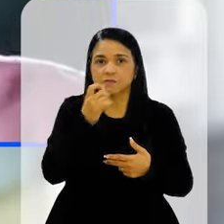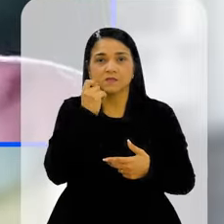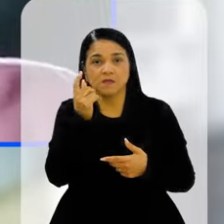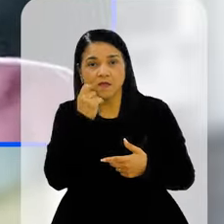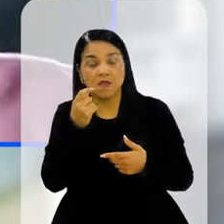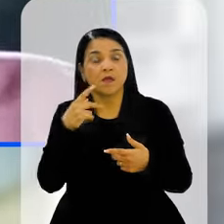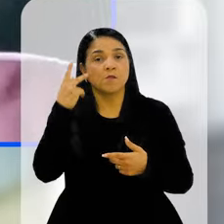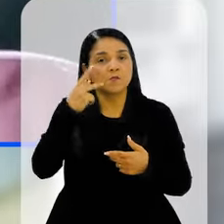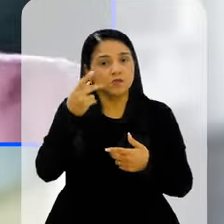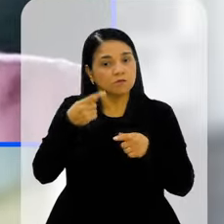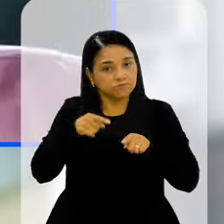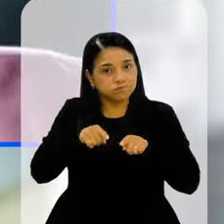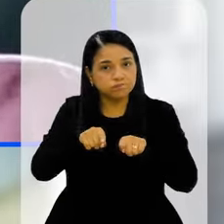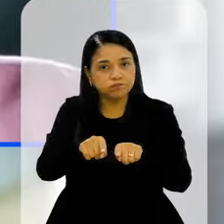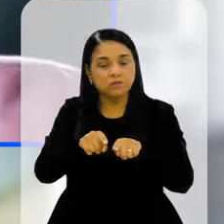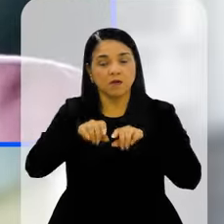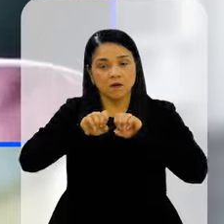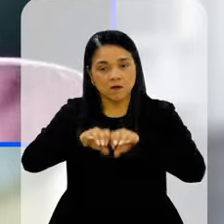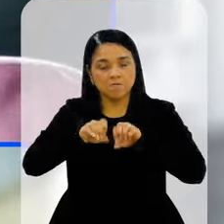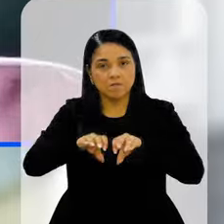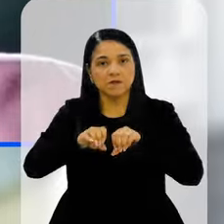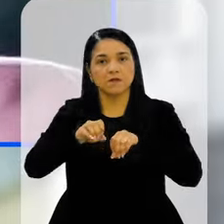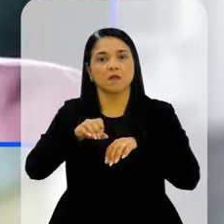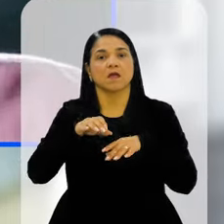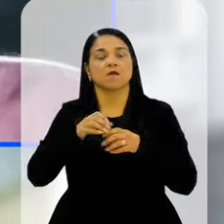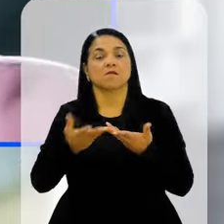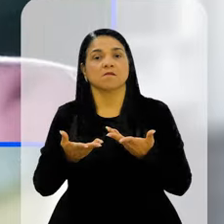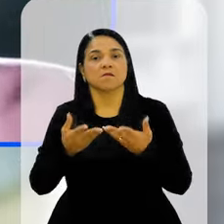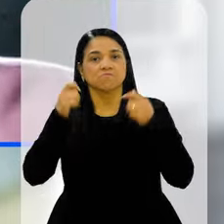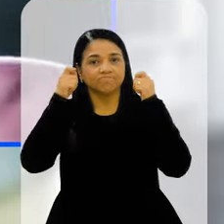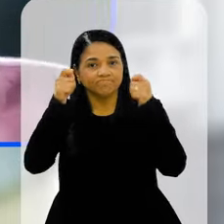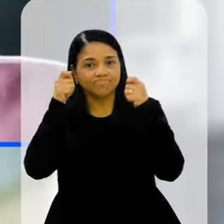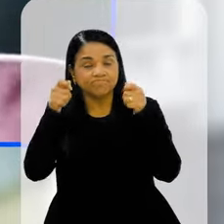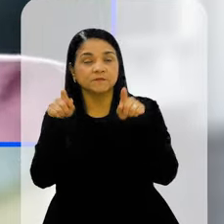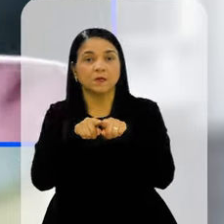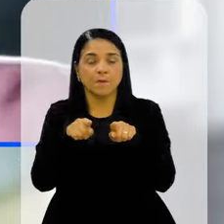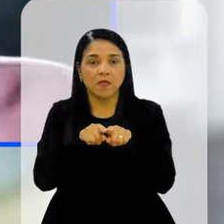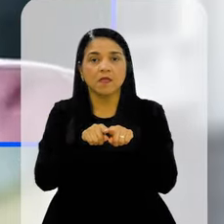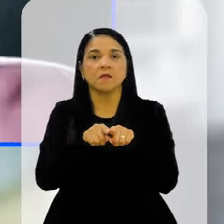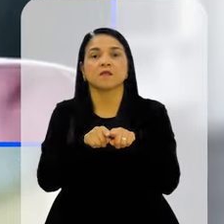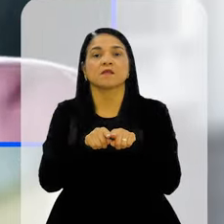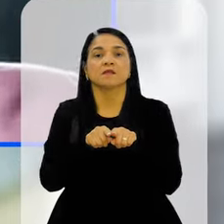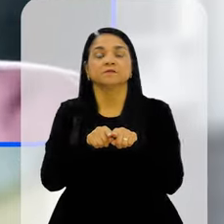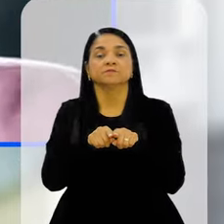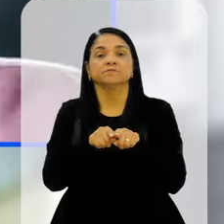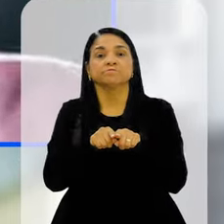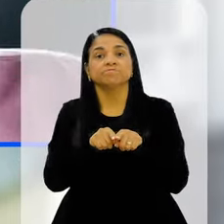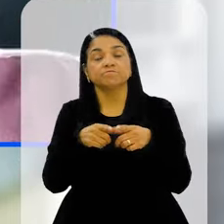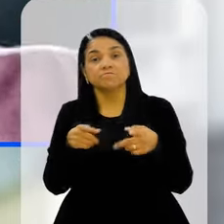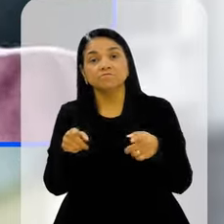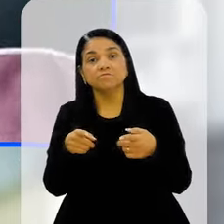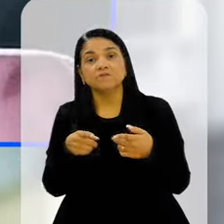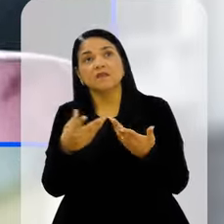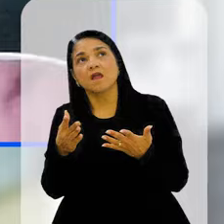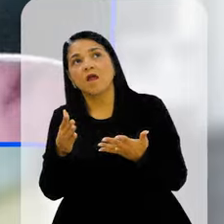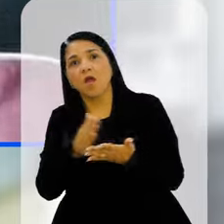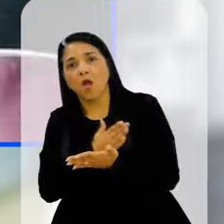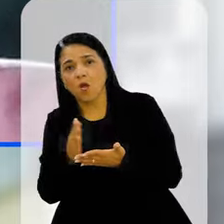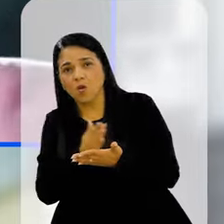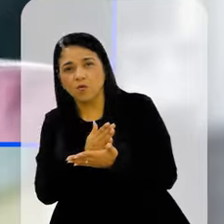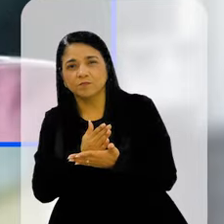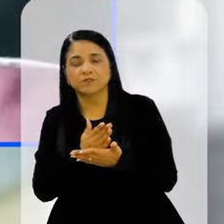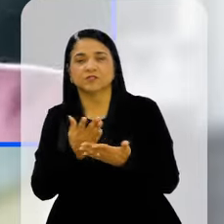de educação, a política pública tem que andar junto, campanha educacional, controle populacional e